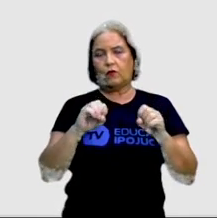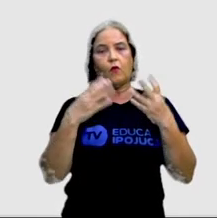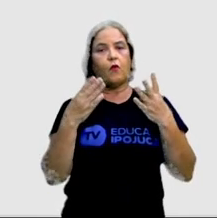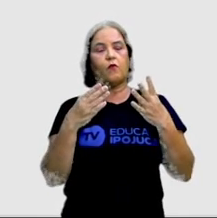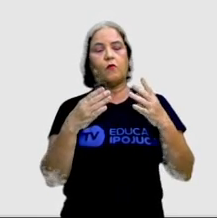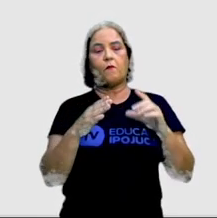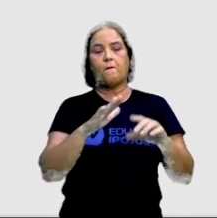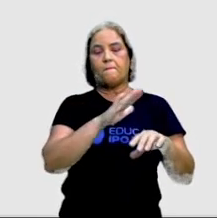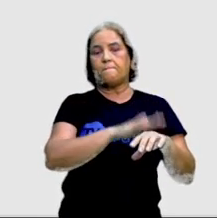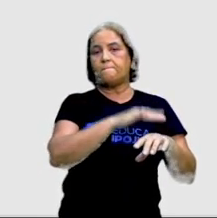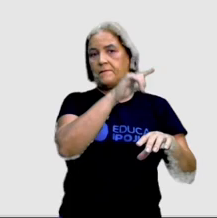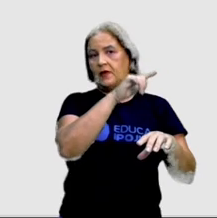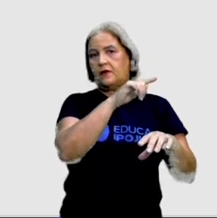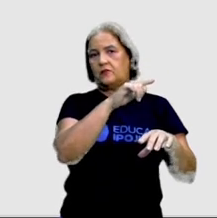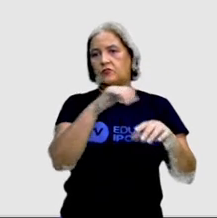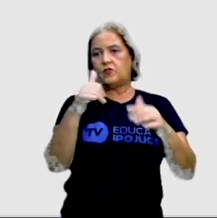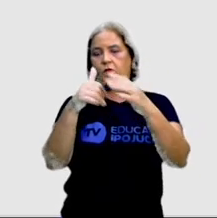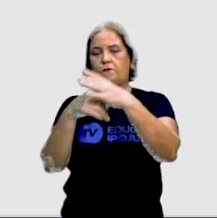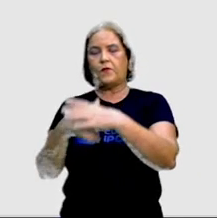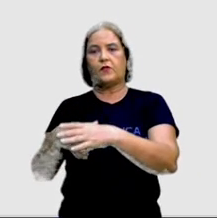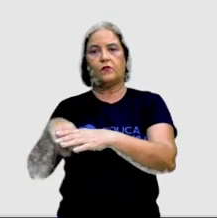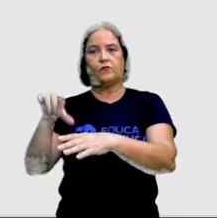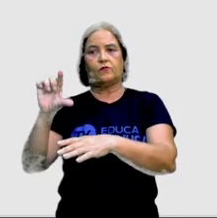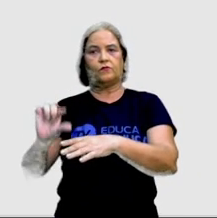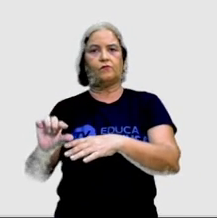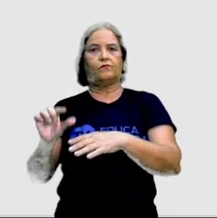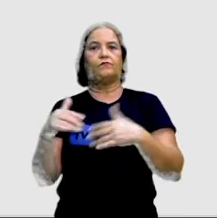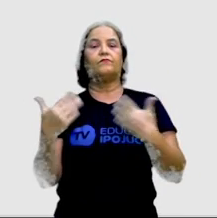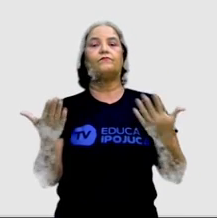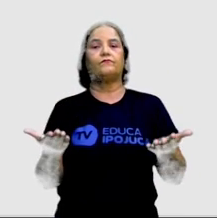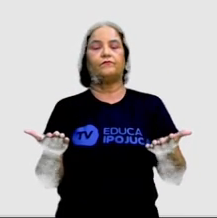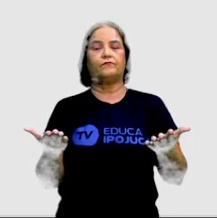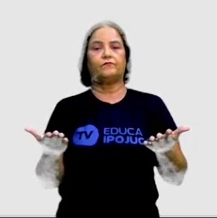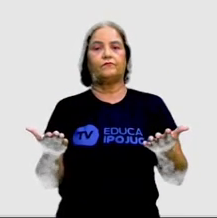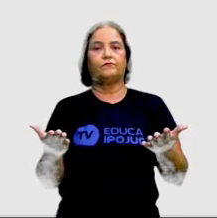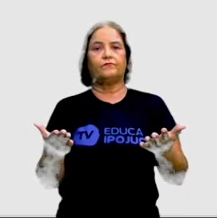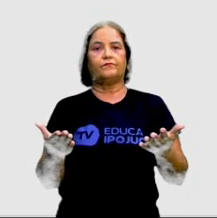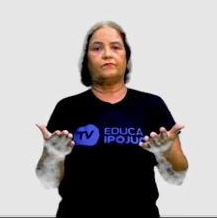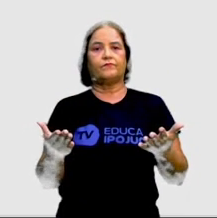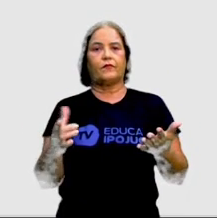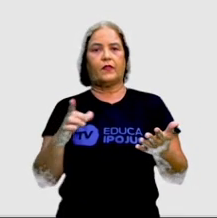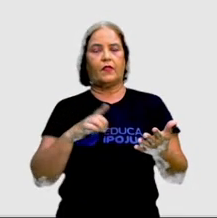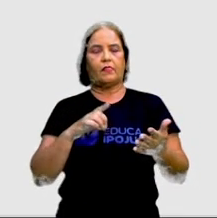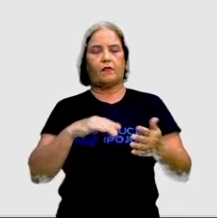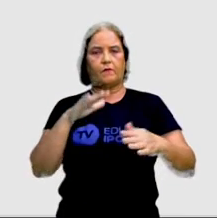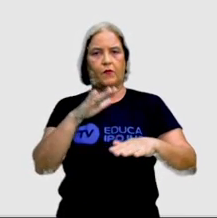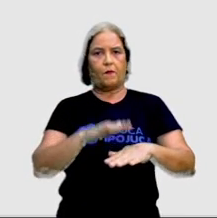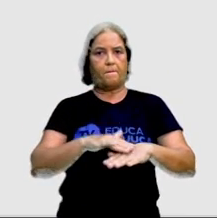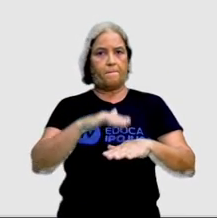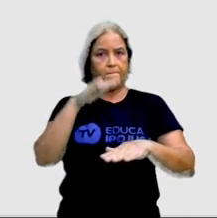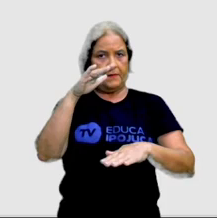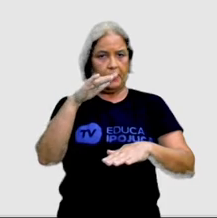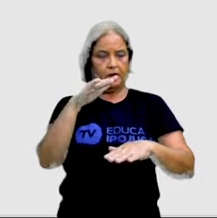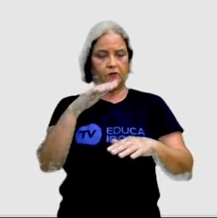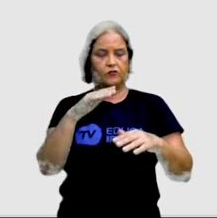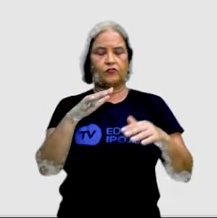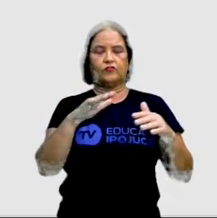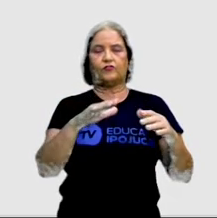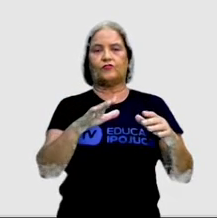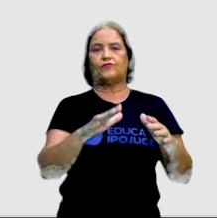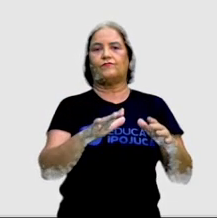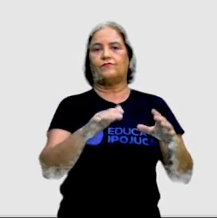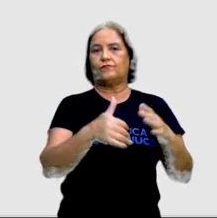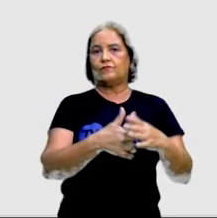cataventos em Minas borboletas E aí e nós temos mais cata-vento que a